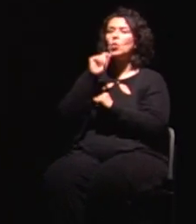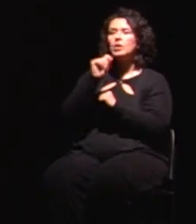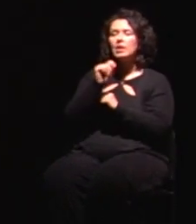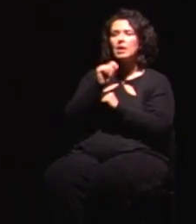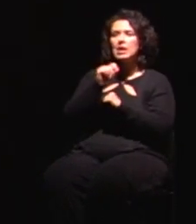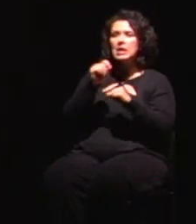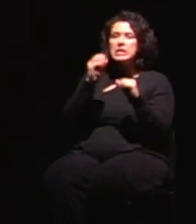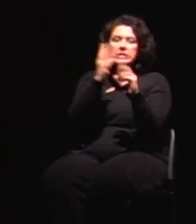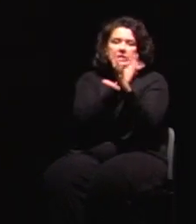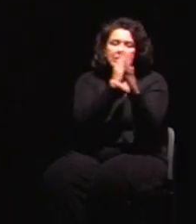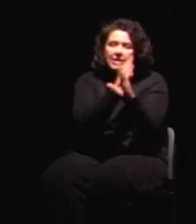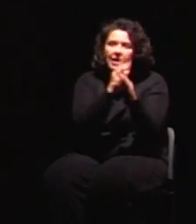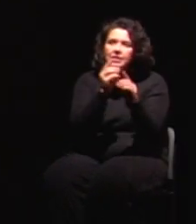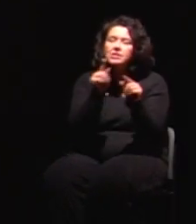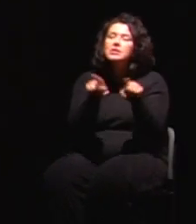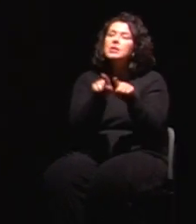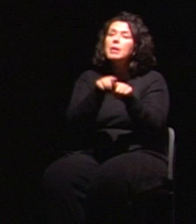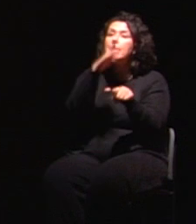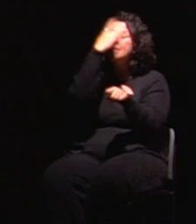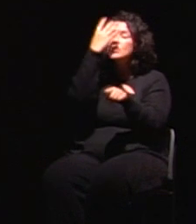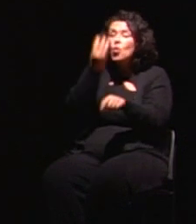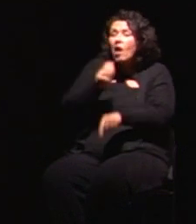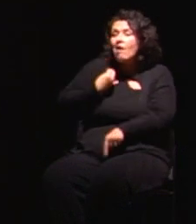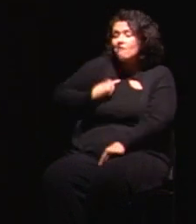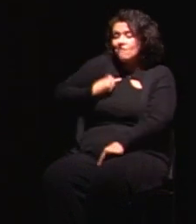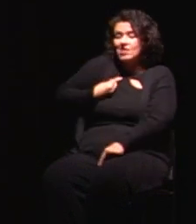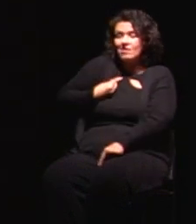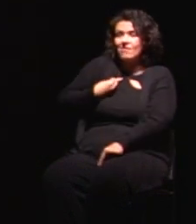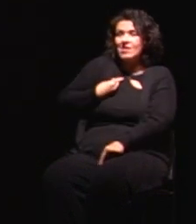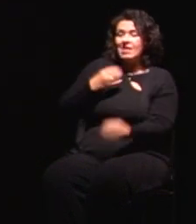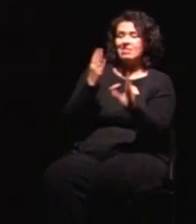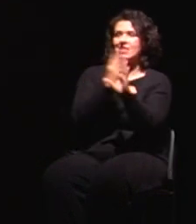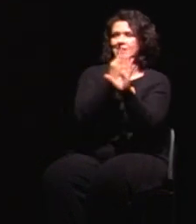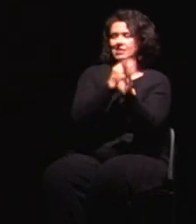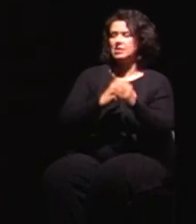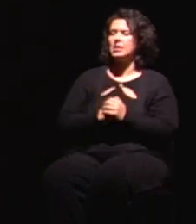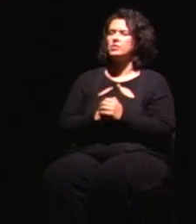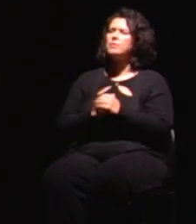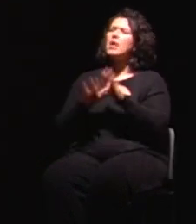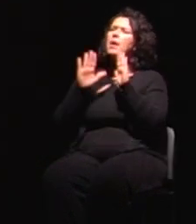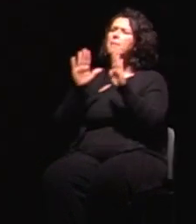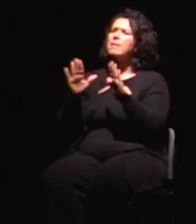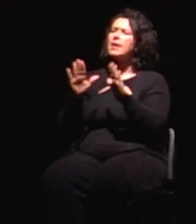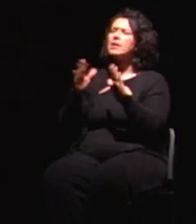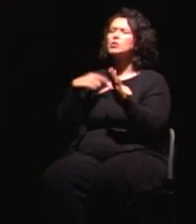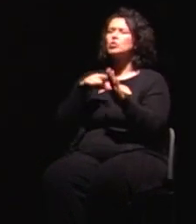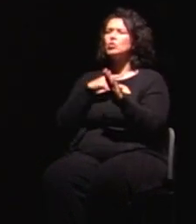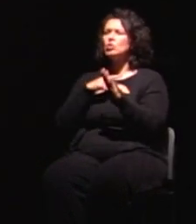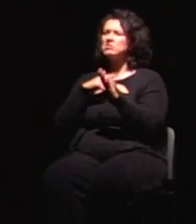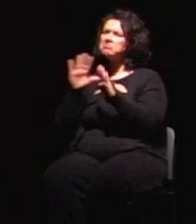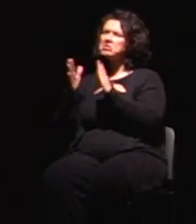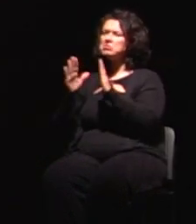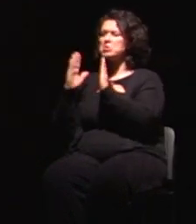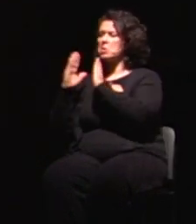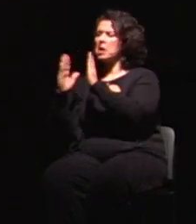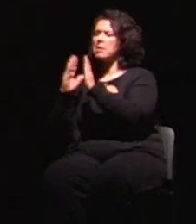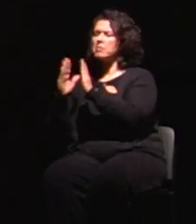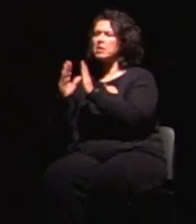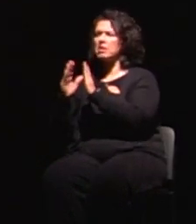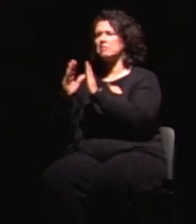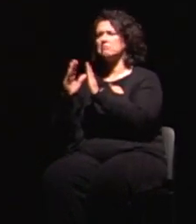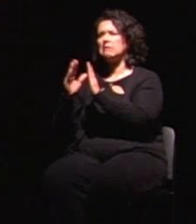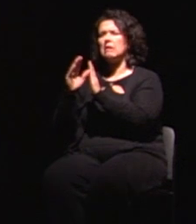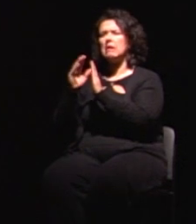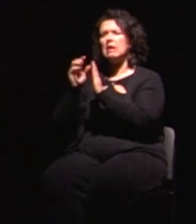nessa chave. Assim, né? Então, só que a gente começou a localizar também a Stefânia no momento que ela fotografou, que foram os anos 70. Né? Muitas